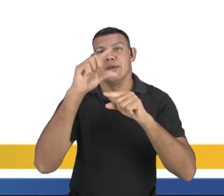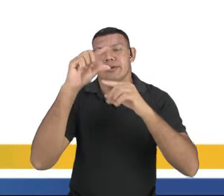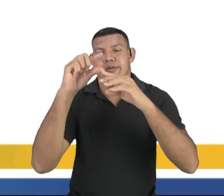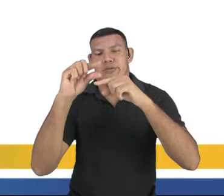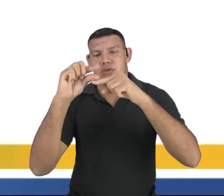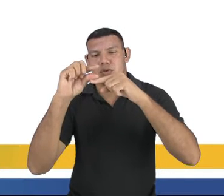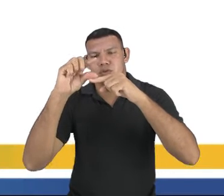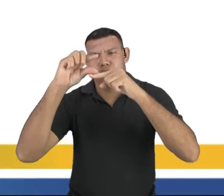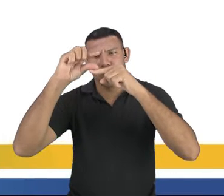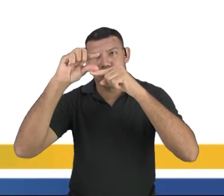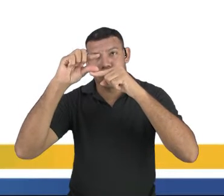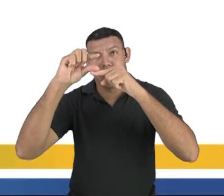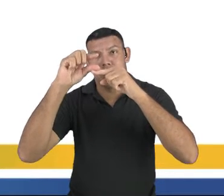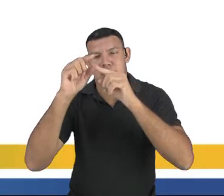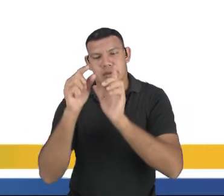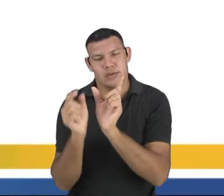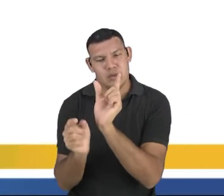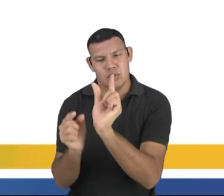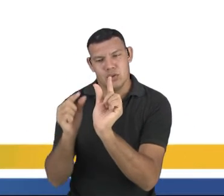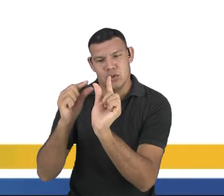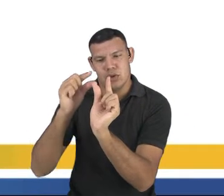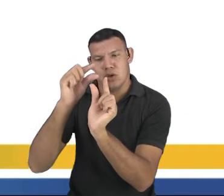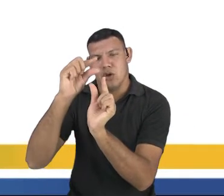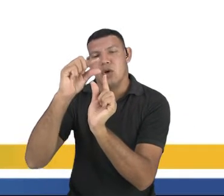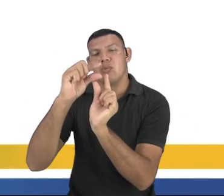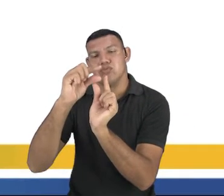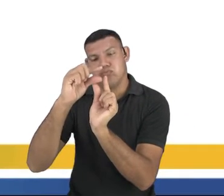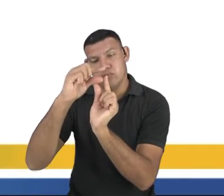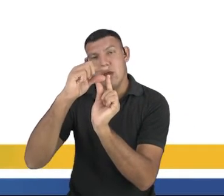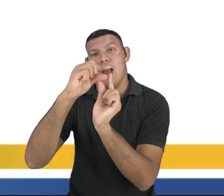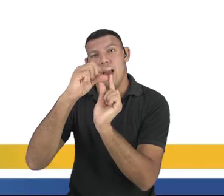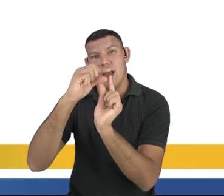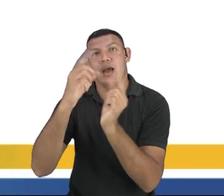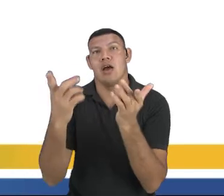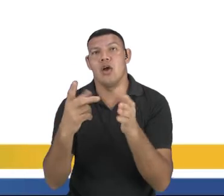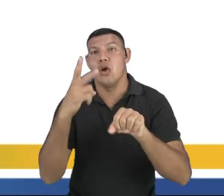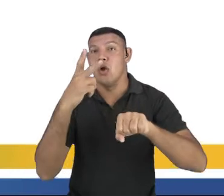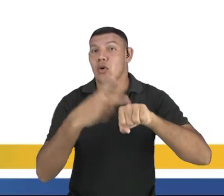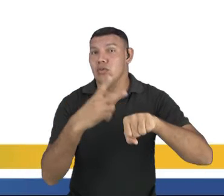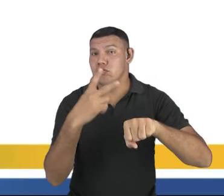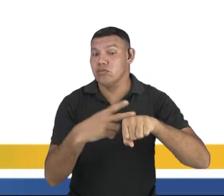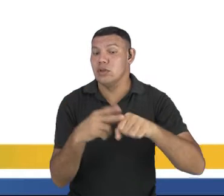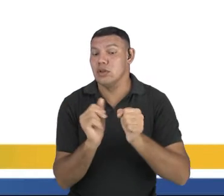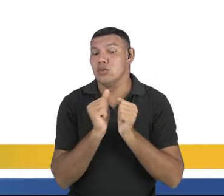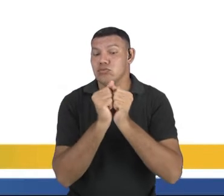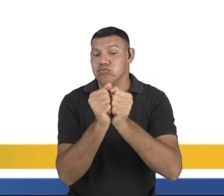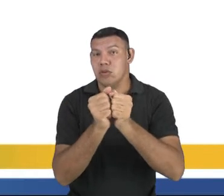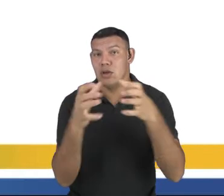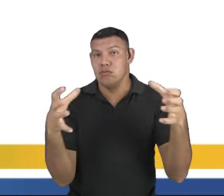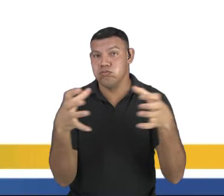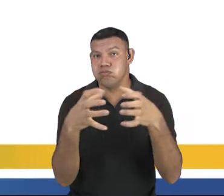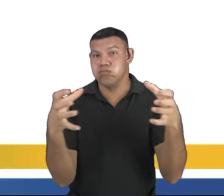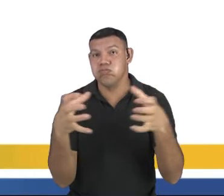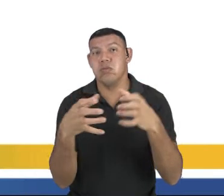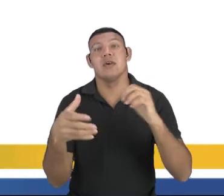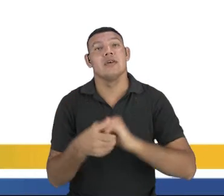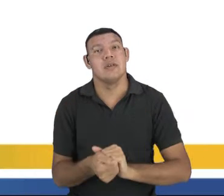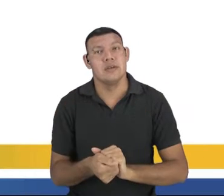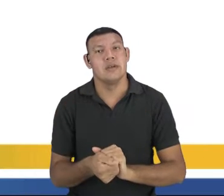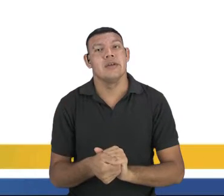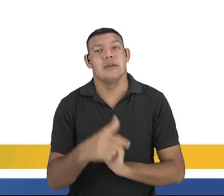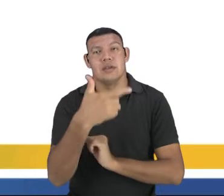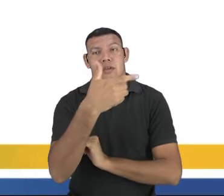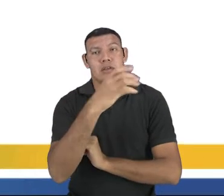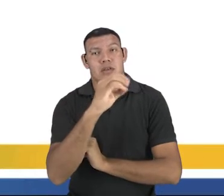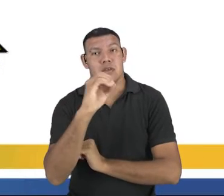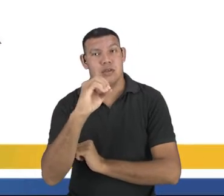Vai derramar essa parte. Então é isso que está pedindo. Só que o vidro vai dilatar junto, né? Então, dentro desses 200